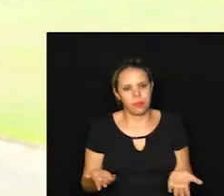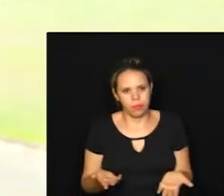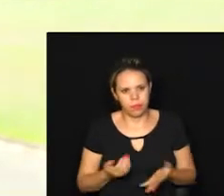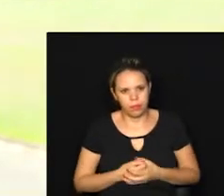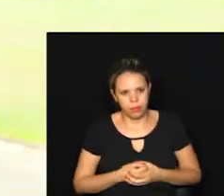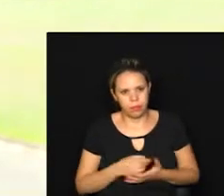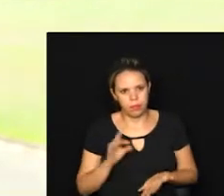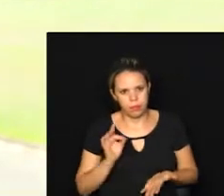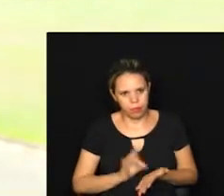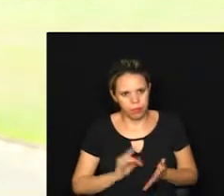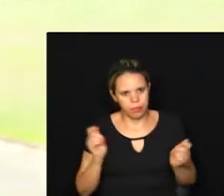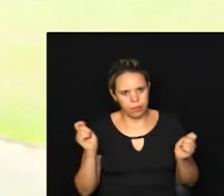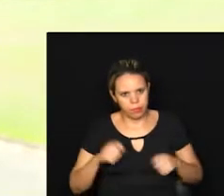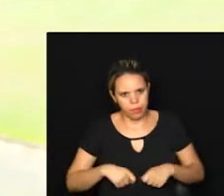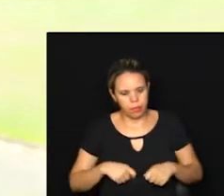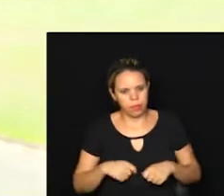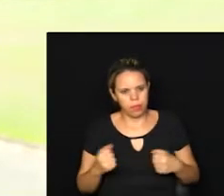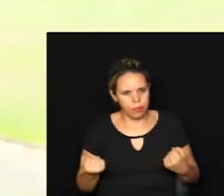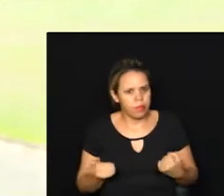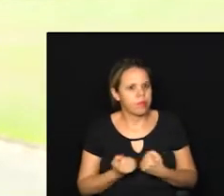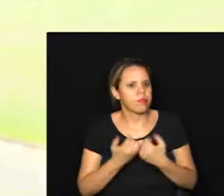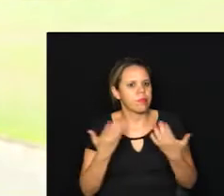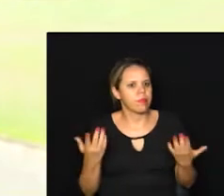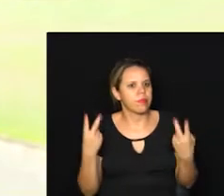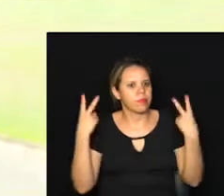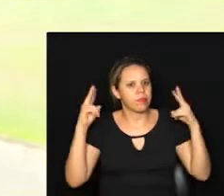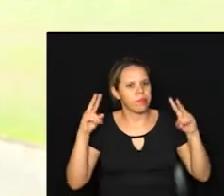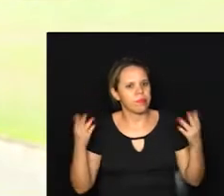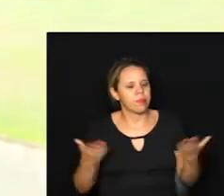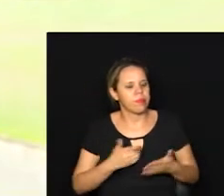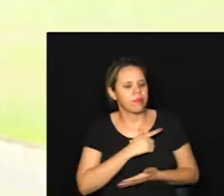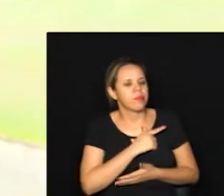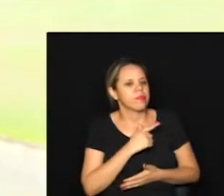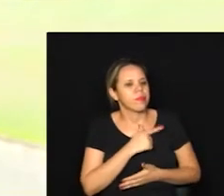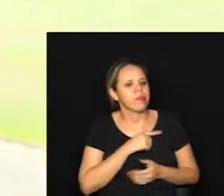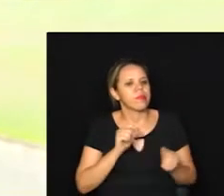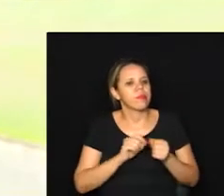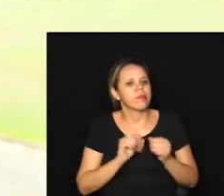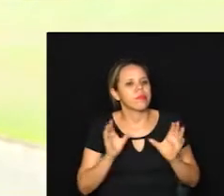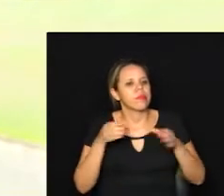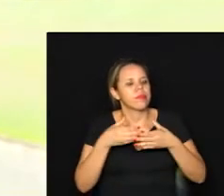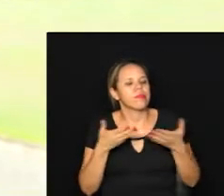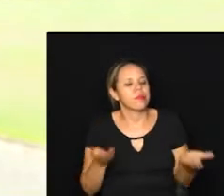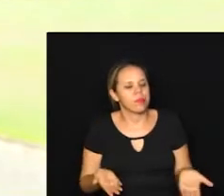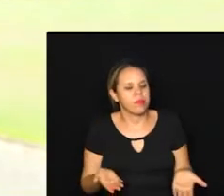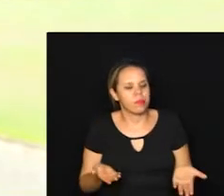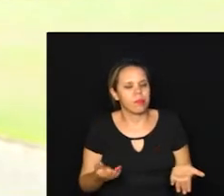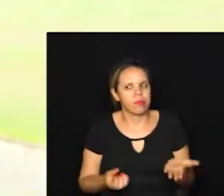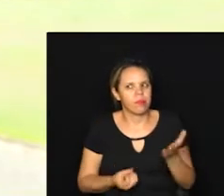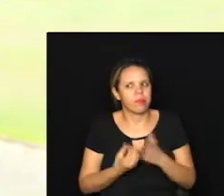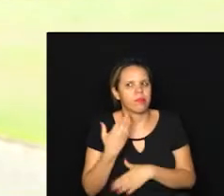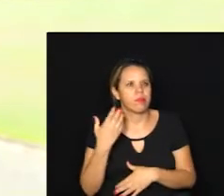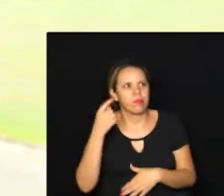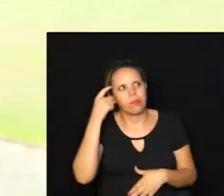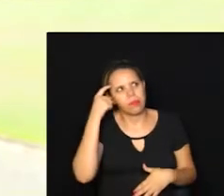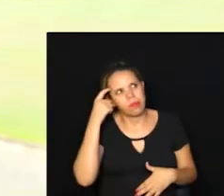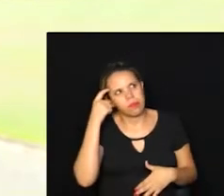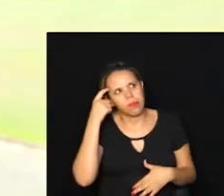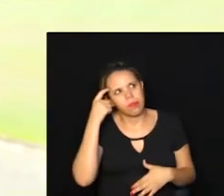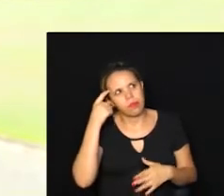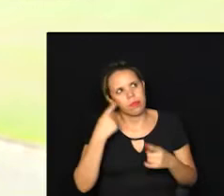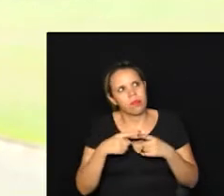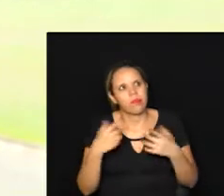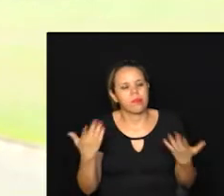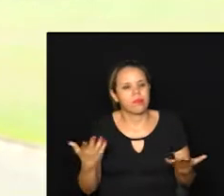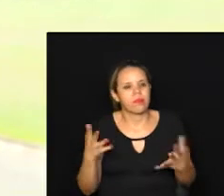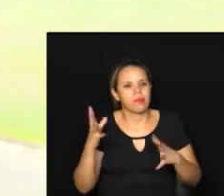ele realmente serve de combustível? Uma vitória hoje do Guarani faz com que o time, de repente, até pense, por que não,